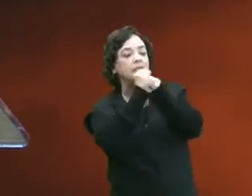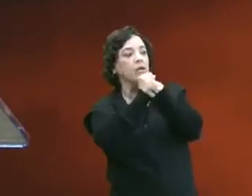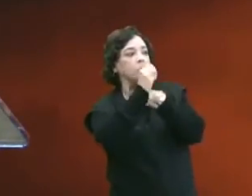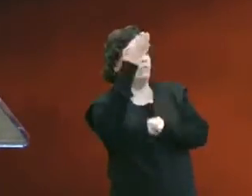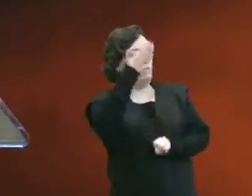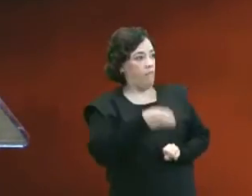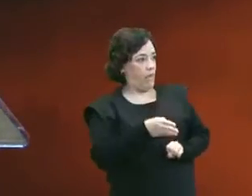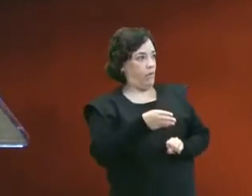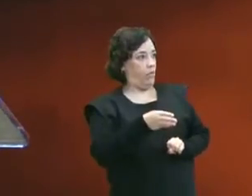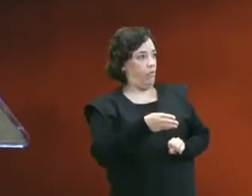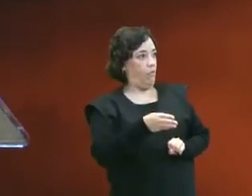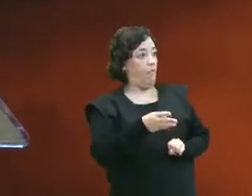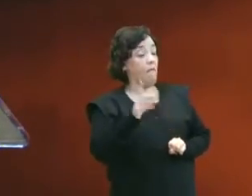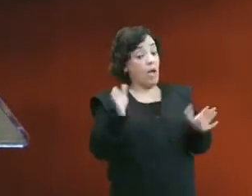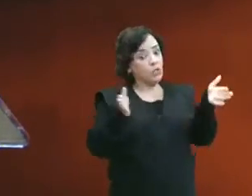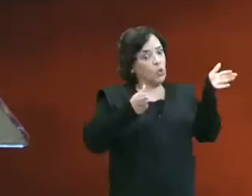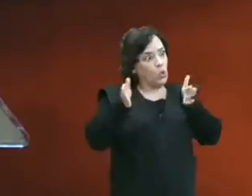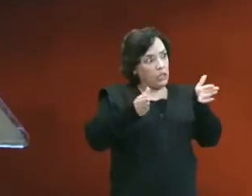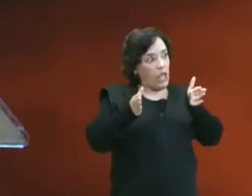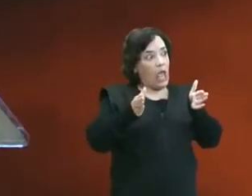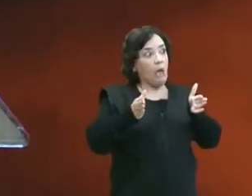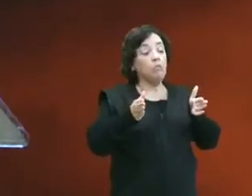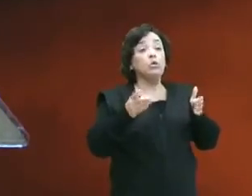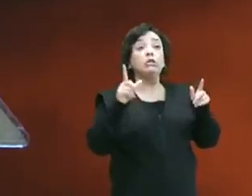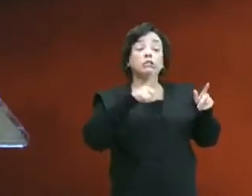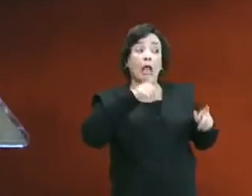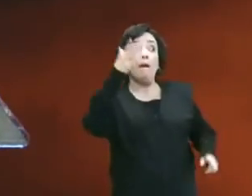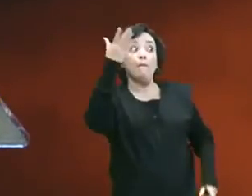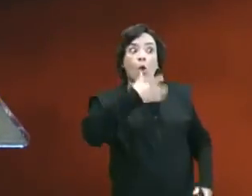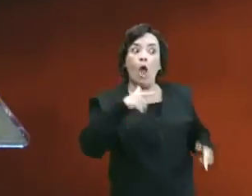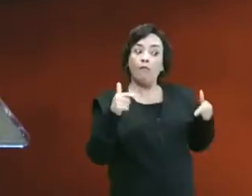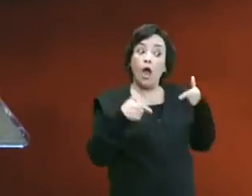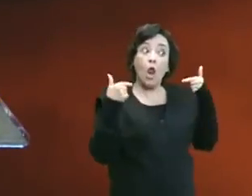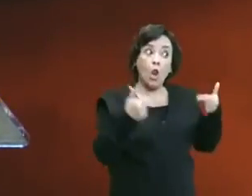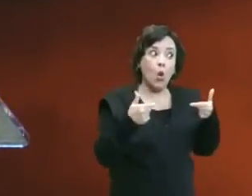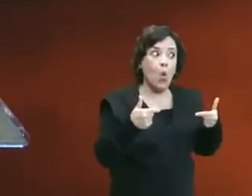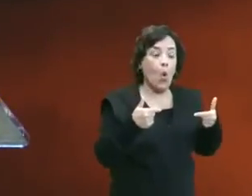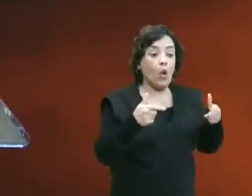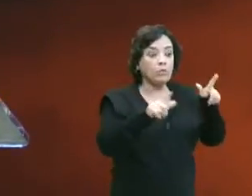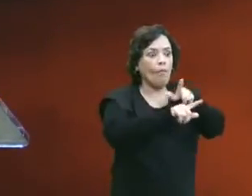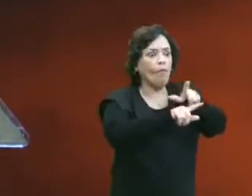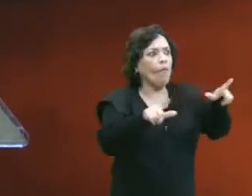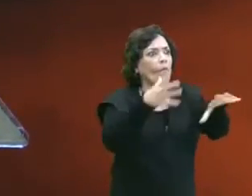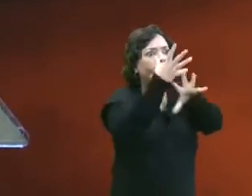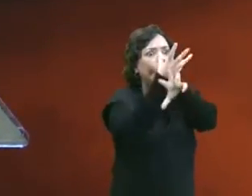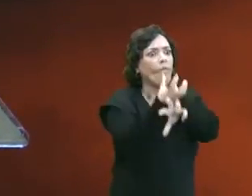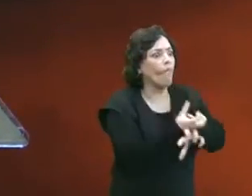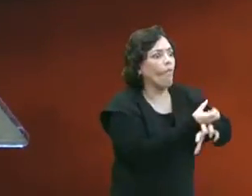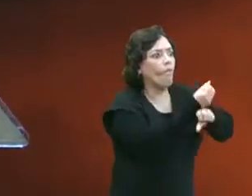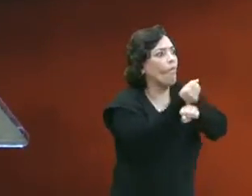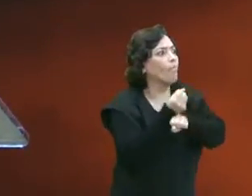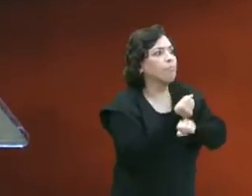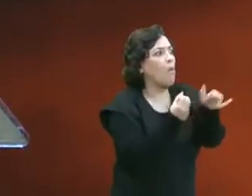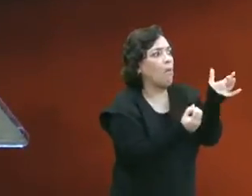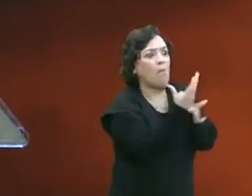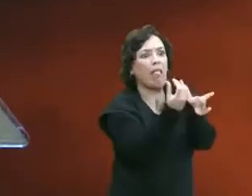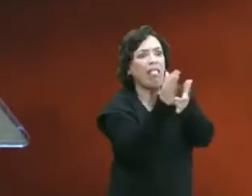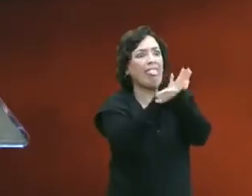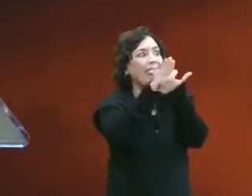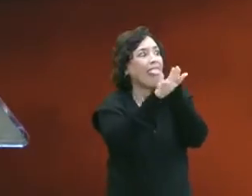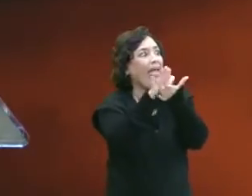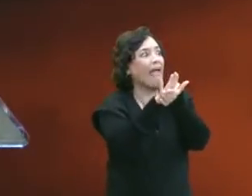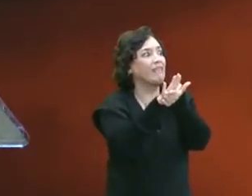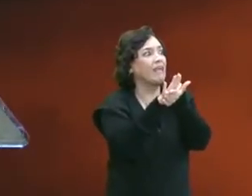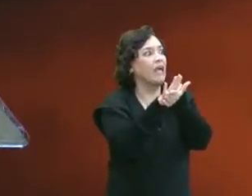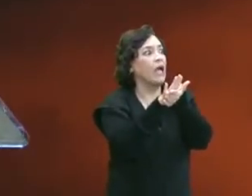esse tempo de prova, de luta, também foi um tempo de manifestações incomuns